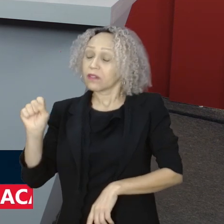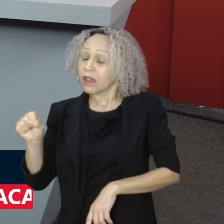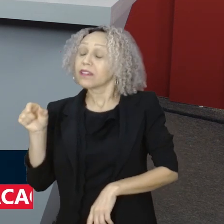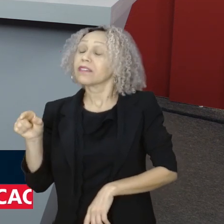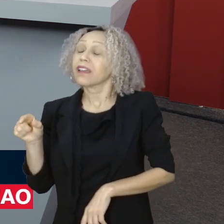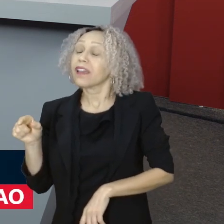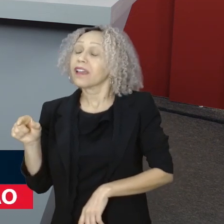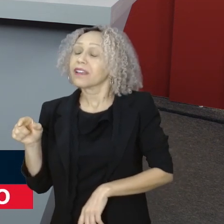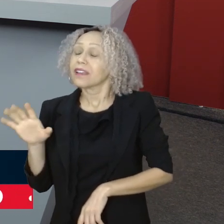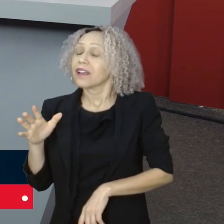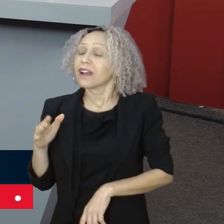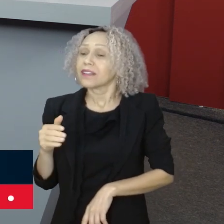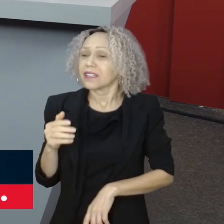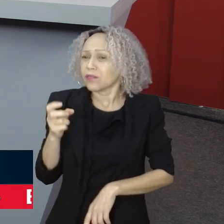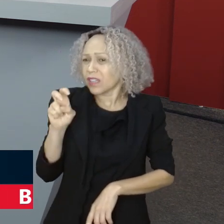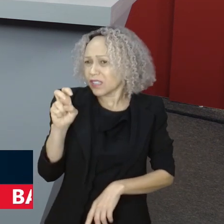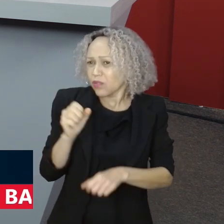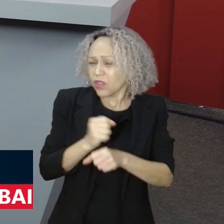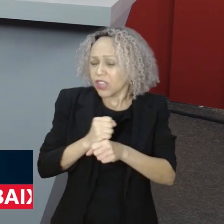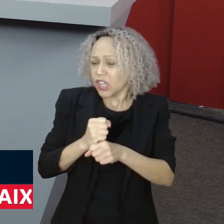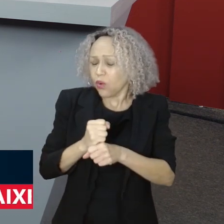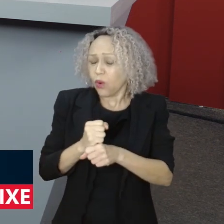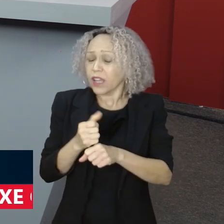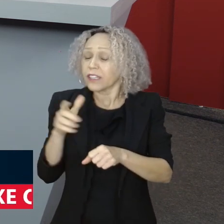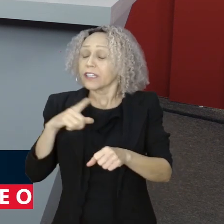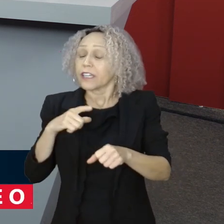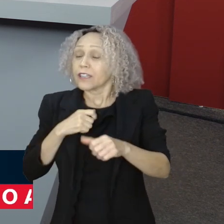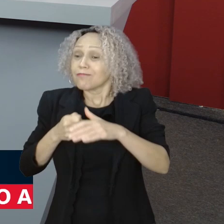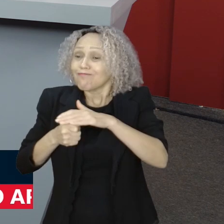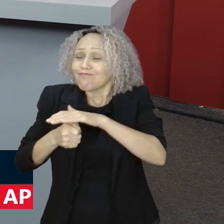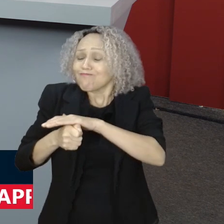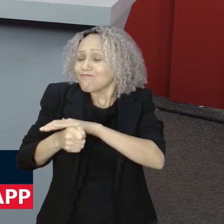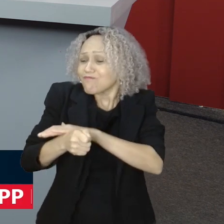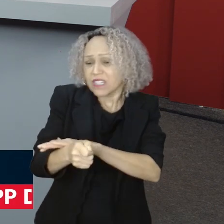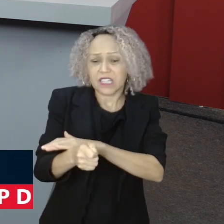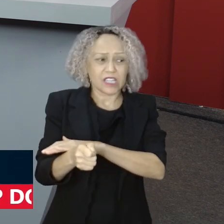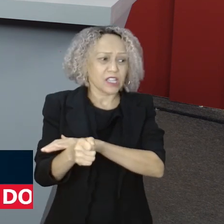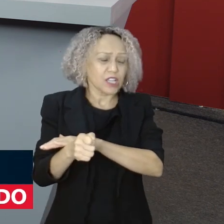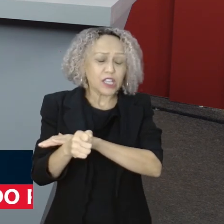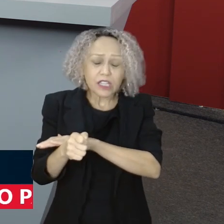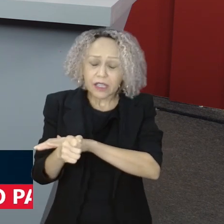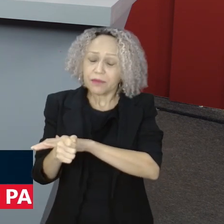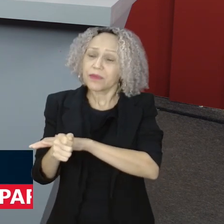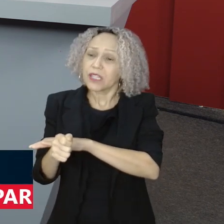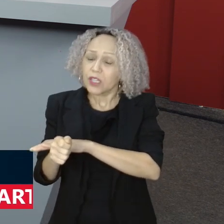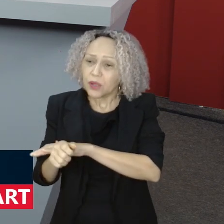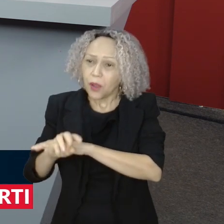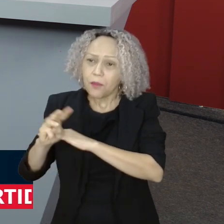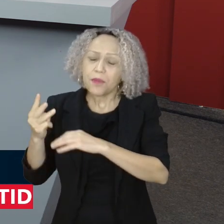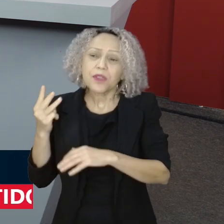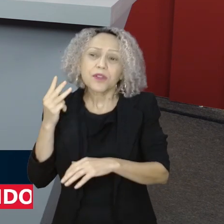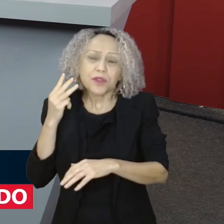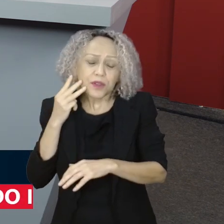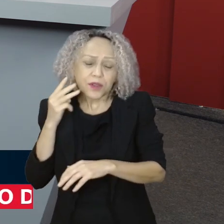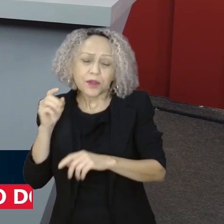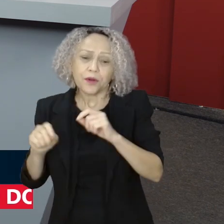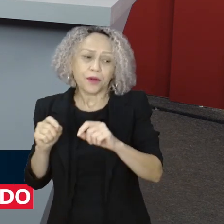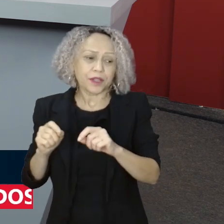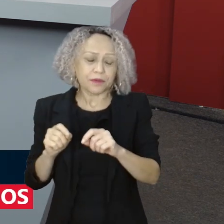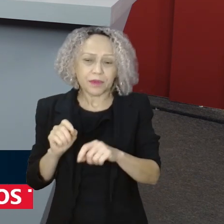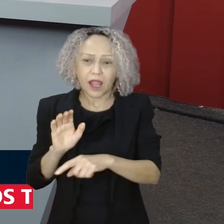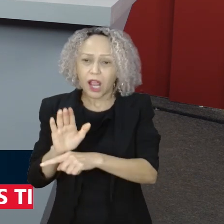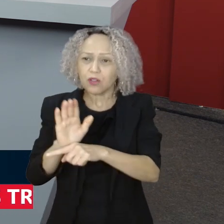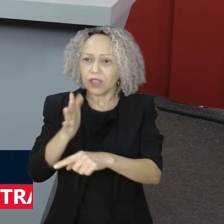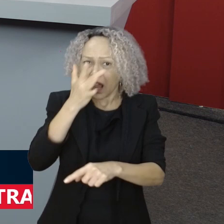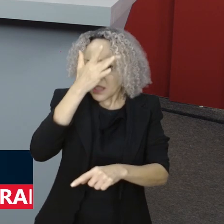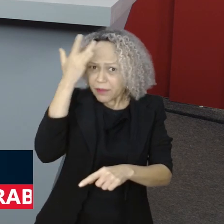municípios para medidas de apoio aos agentes da cultura atingidos pela pandemia. E a gente sabe que o impacto foi gigantesco, né?